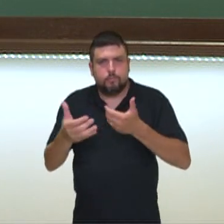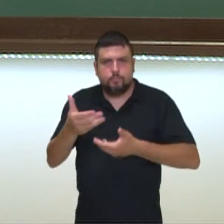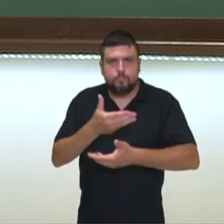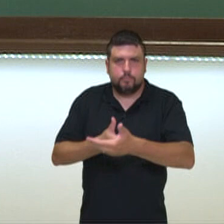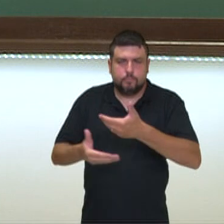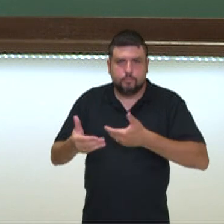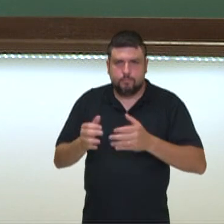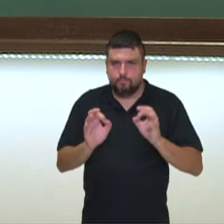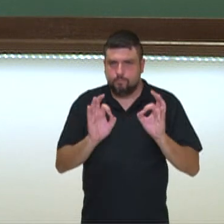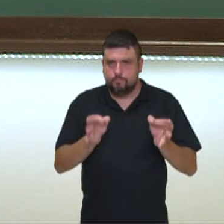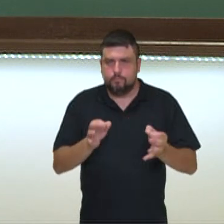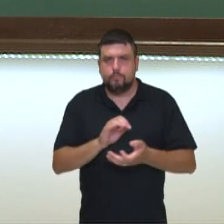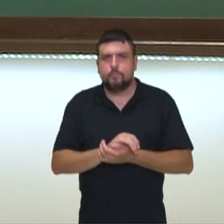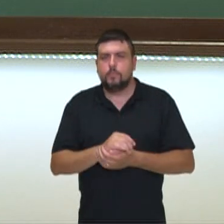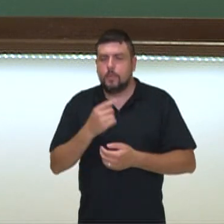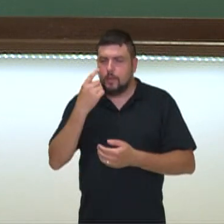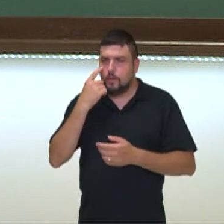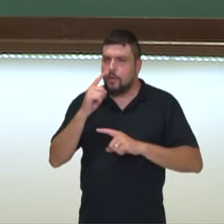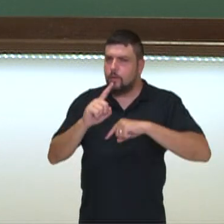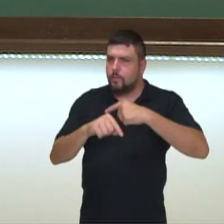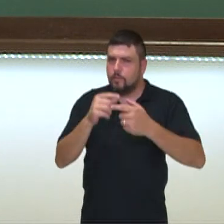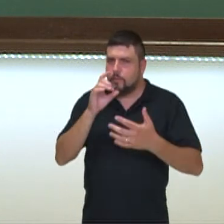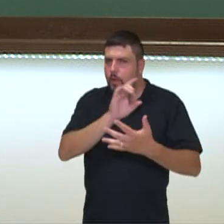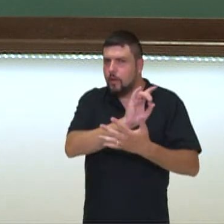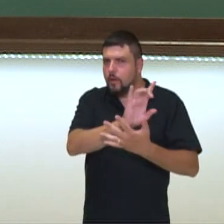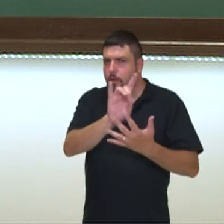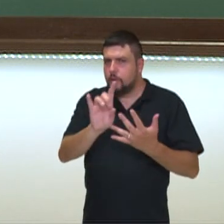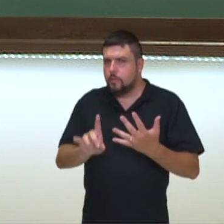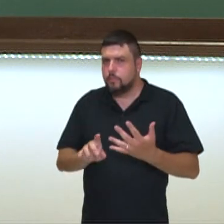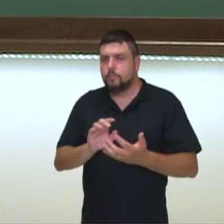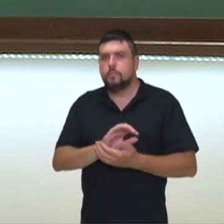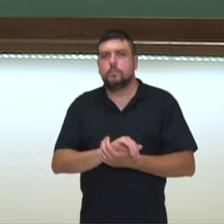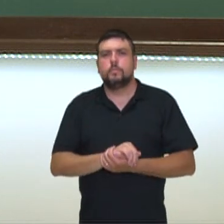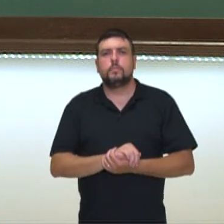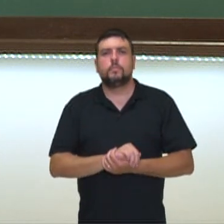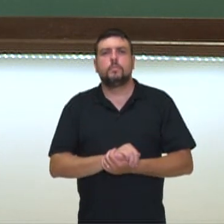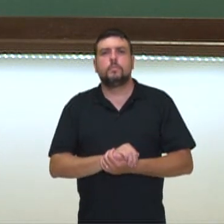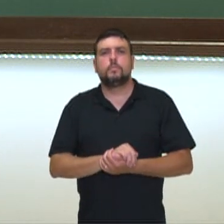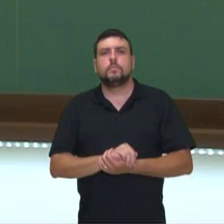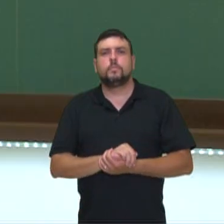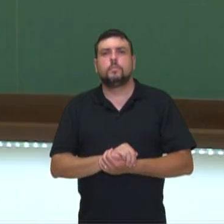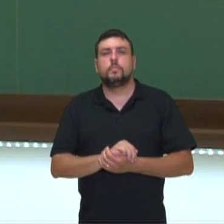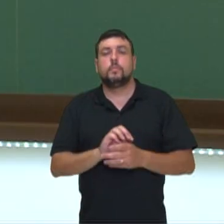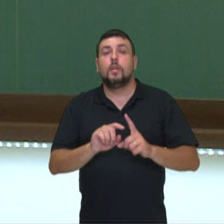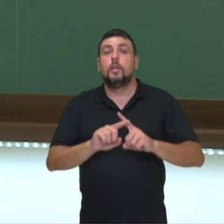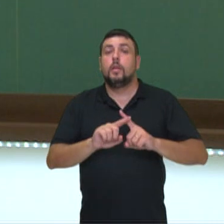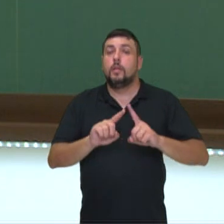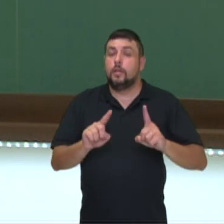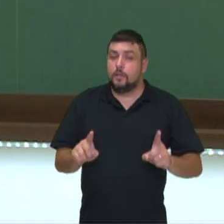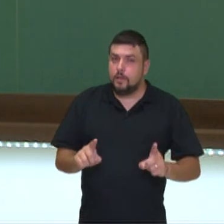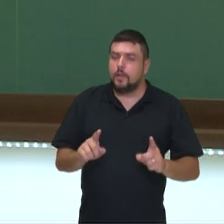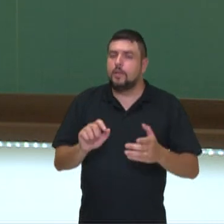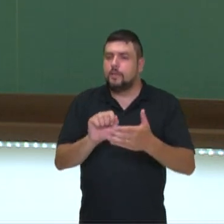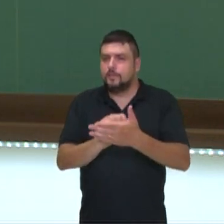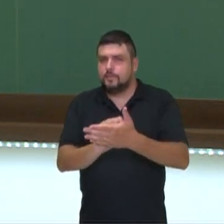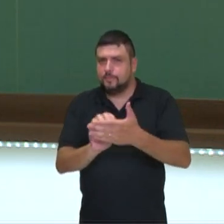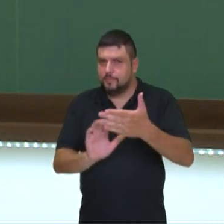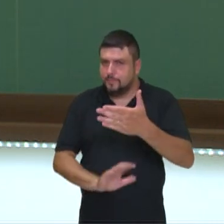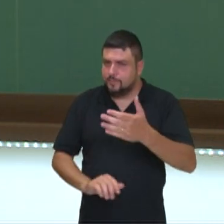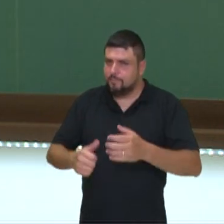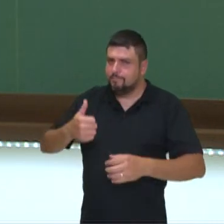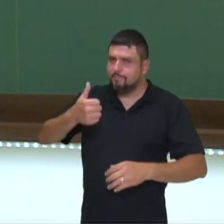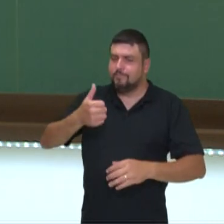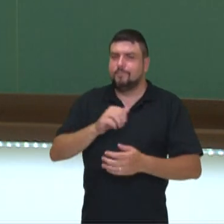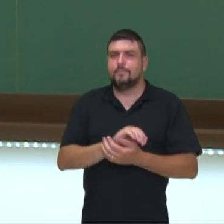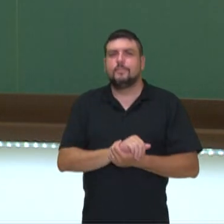cooperativos, certo? E nós vamos ver cada um deles. Mas antes de tudo, vamos para as